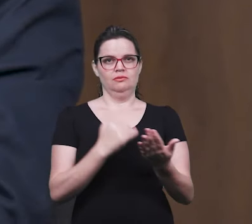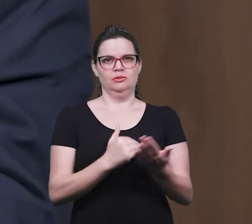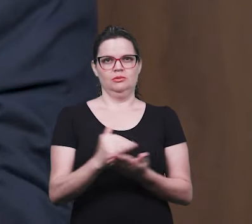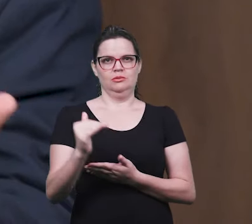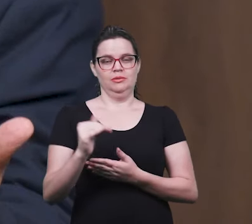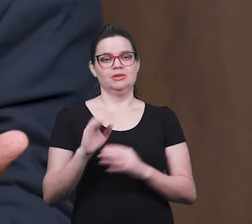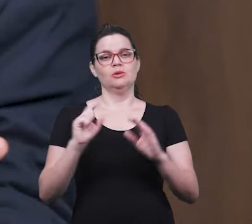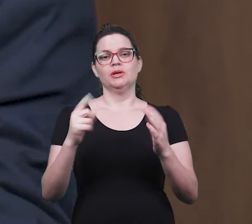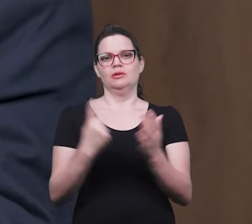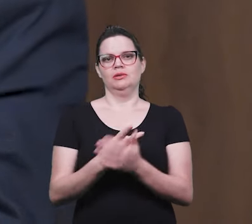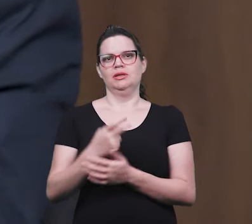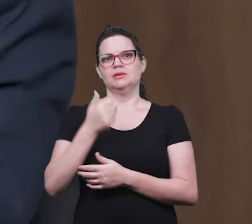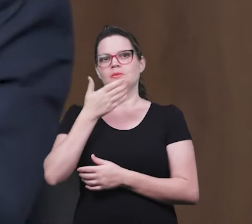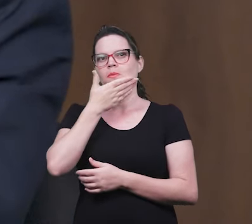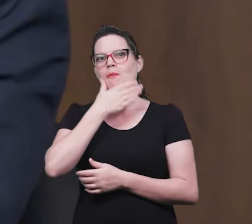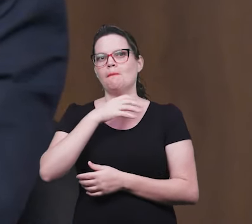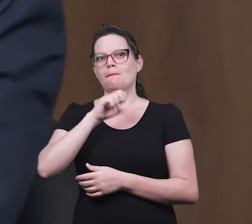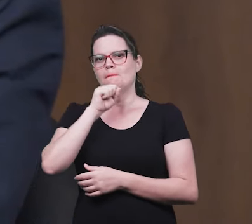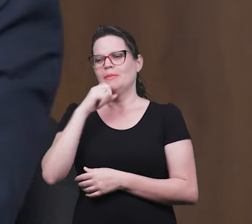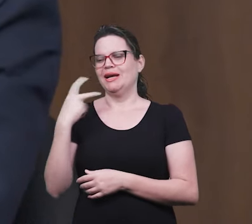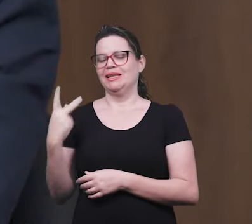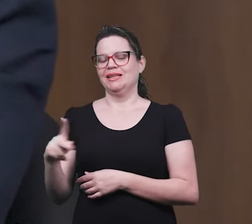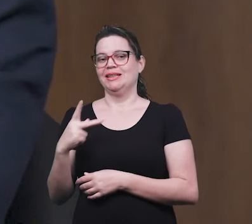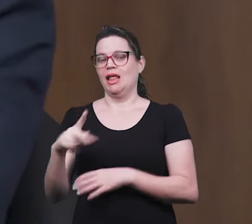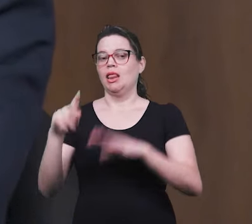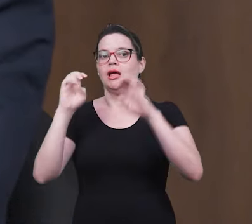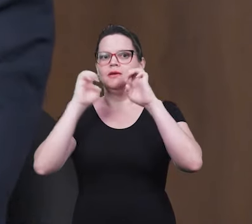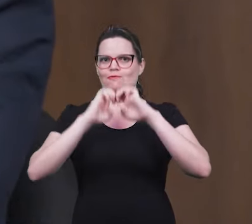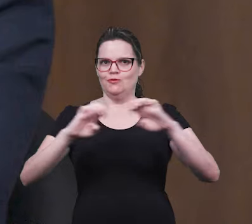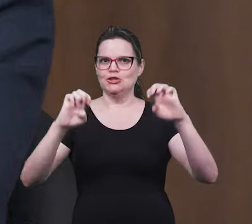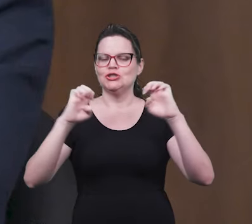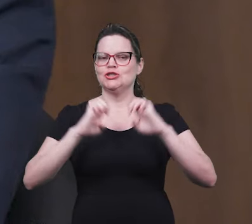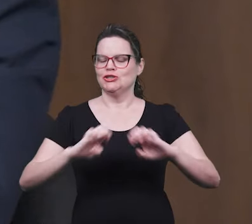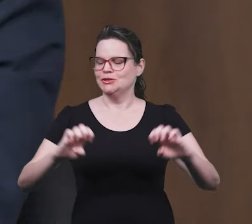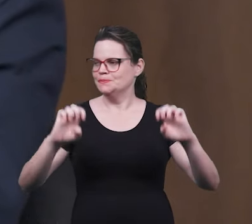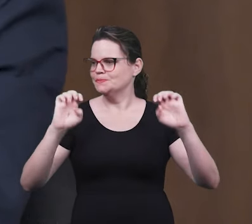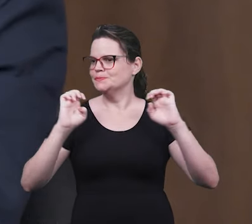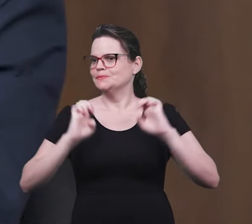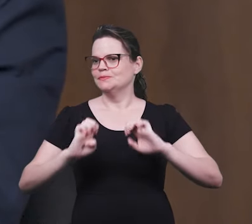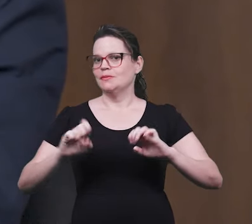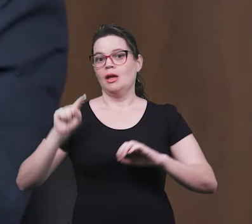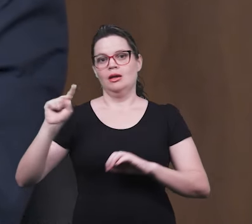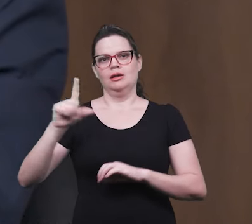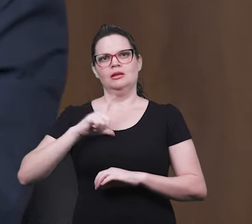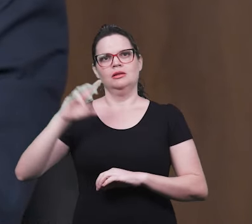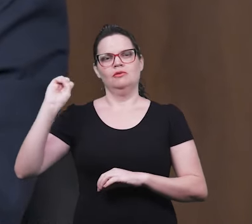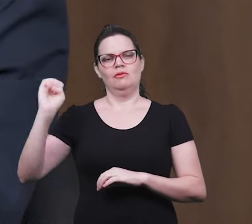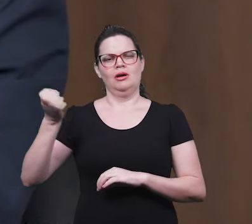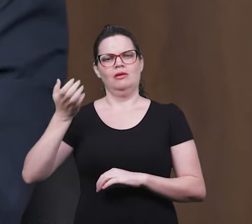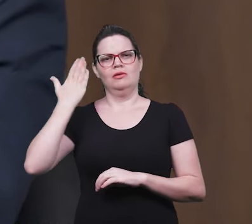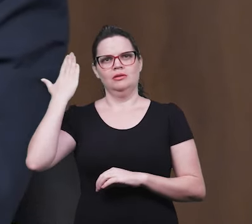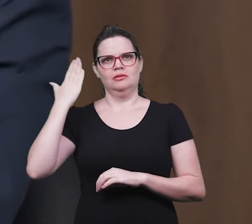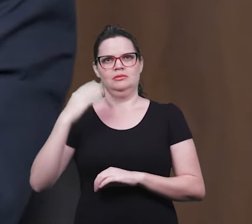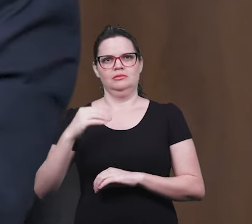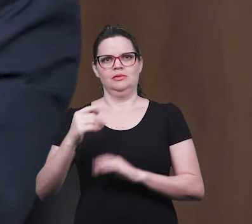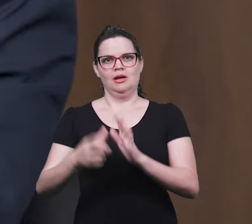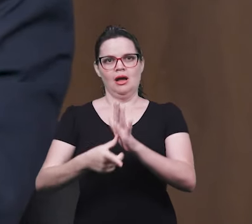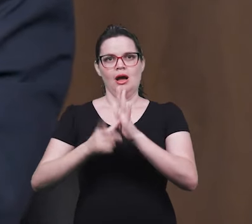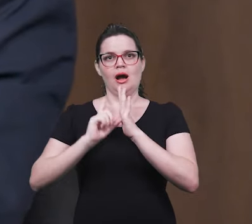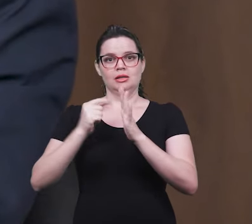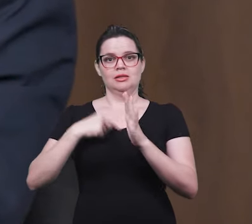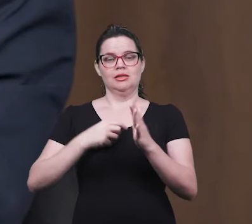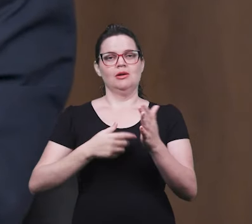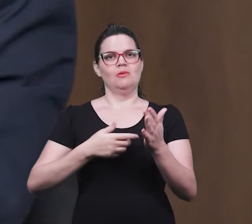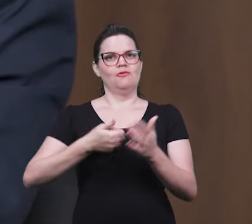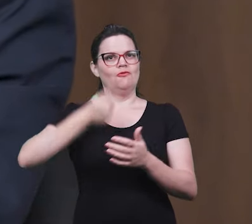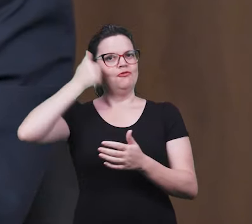O pai dela era muito evangelista. E ele teve uma revelação, digo, olha, antes de eu fazer o